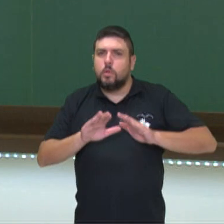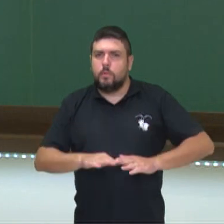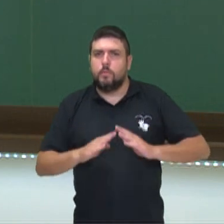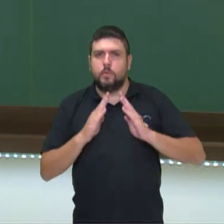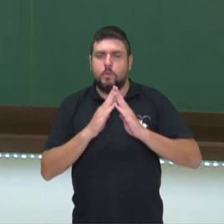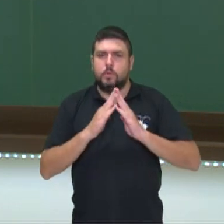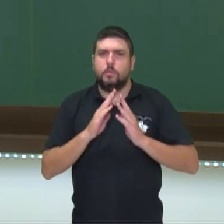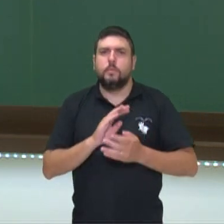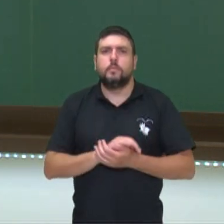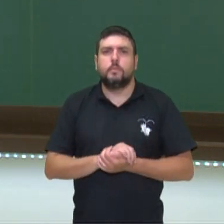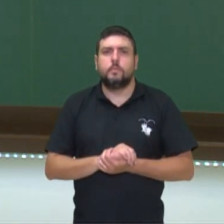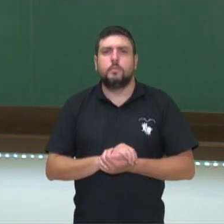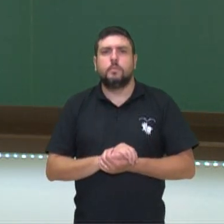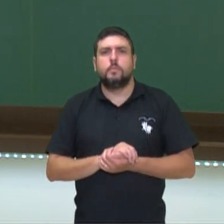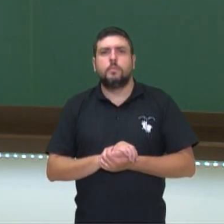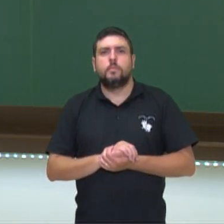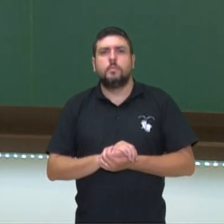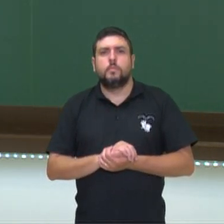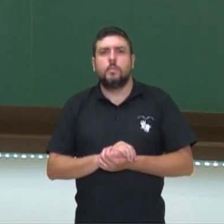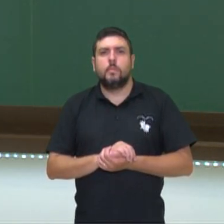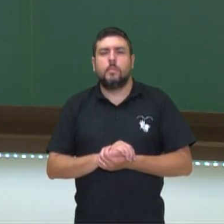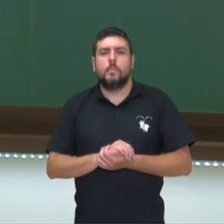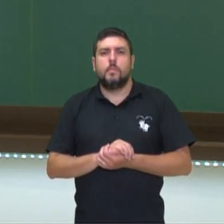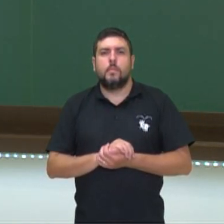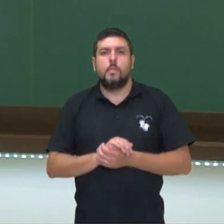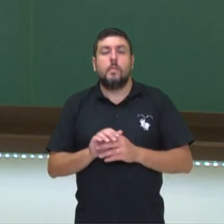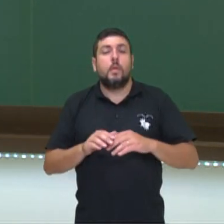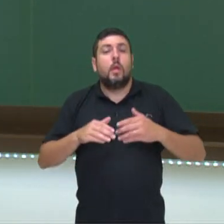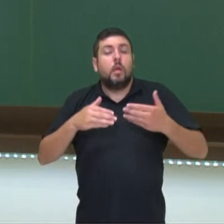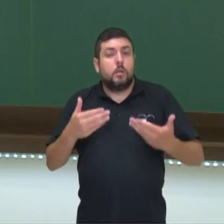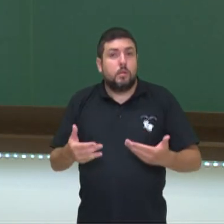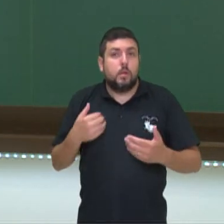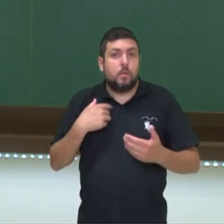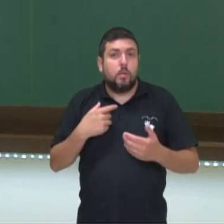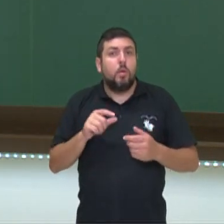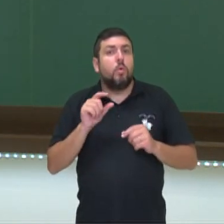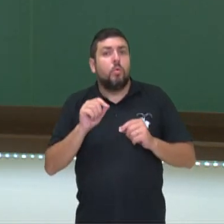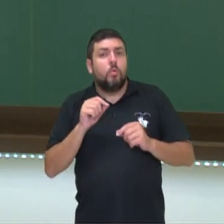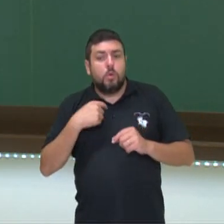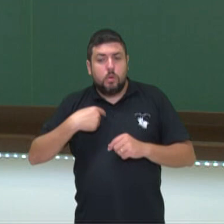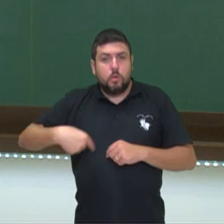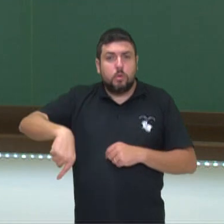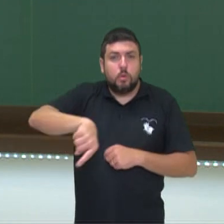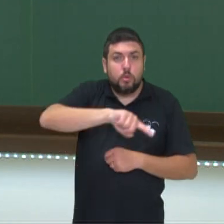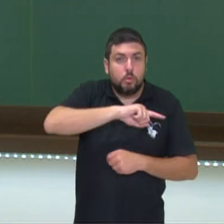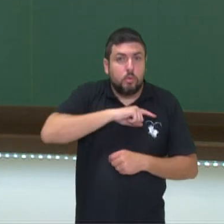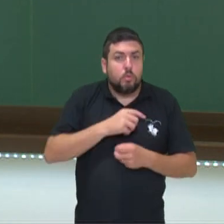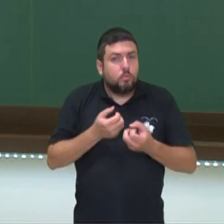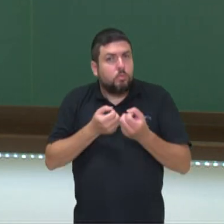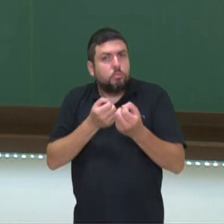que o texto disse para nós. Então, veja, nós não estamos trazendo essa informação